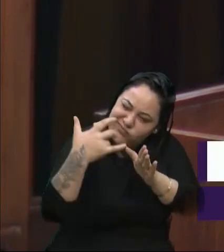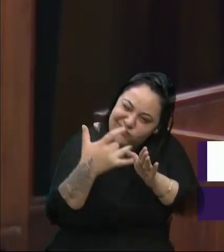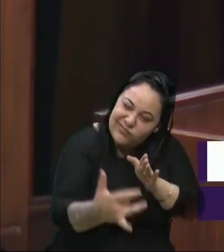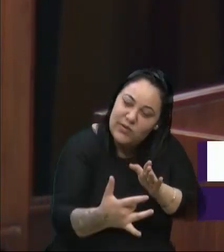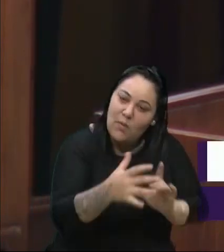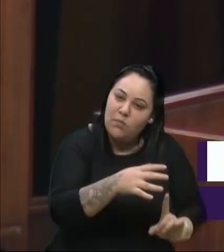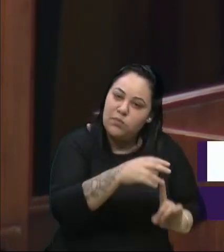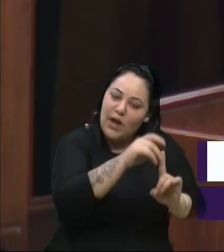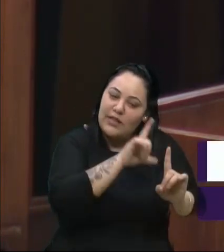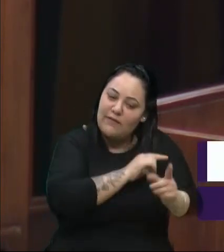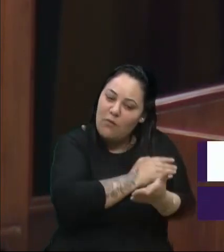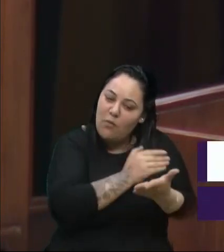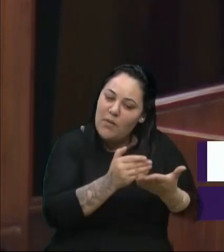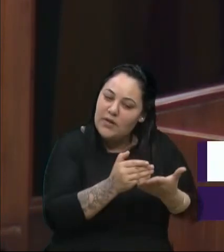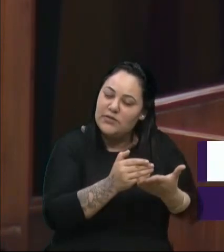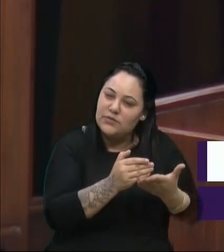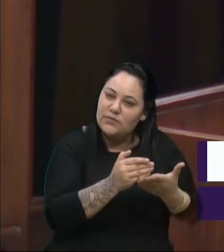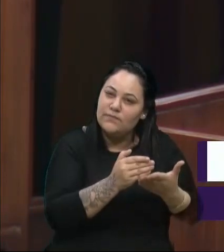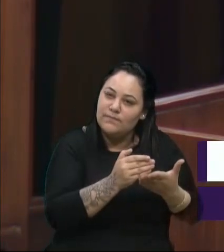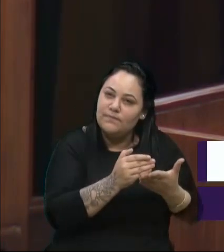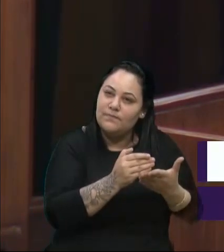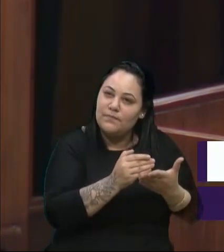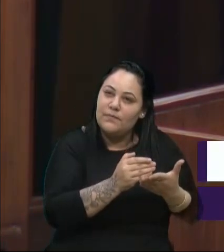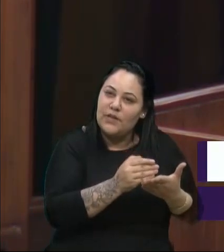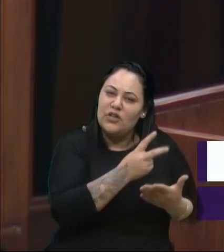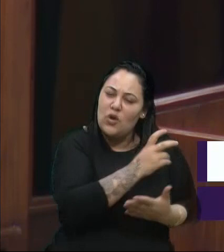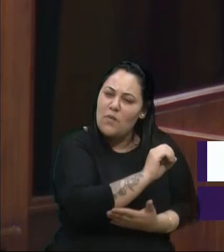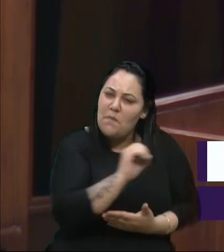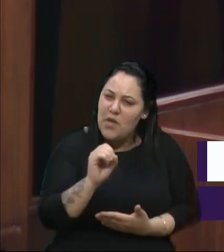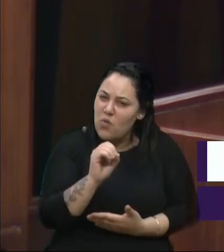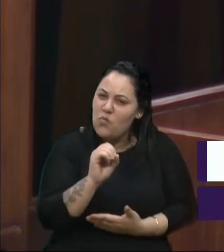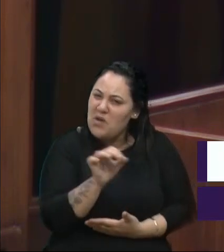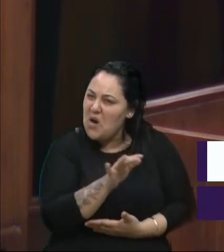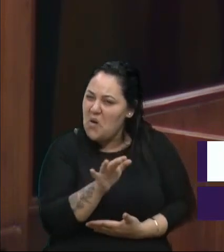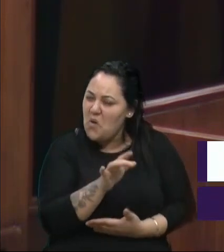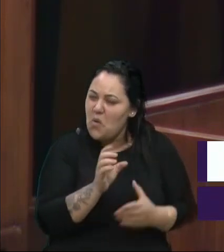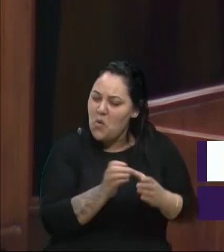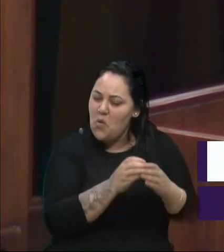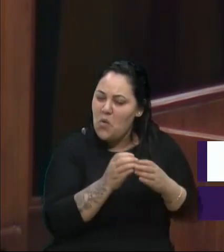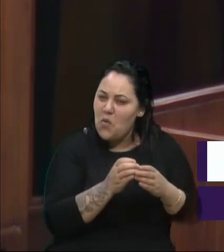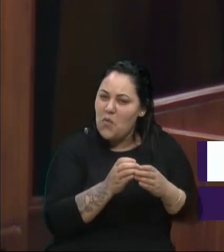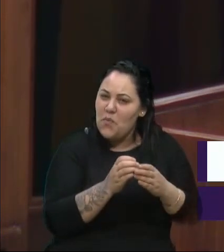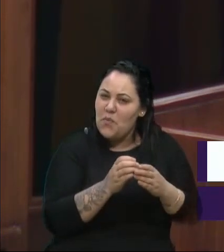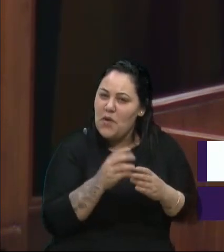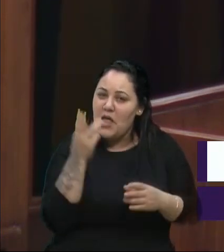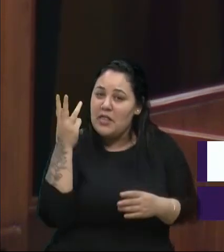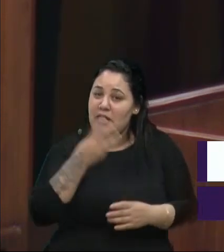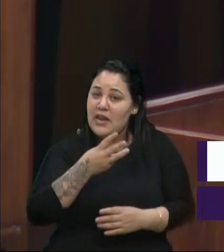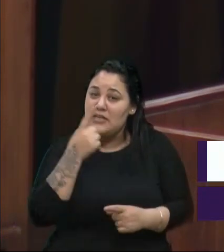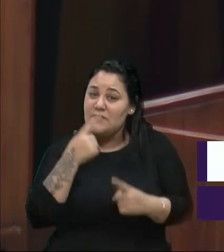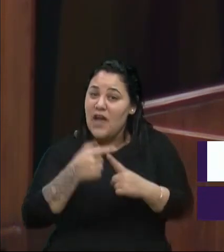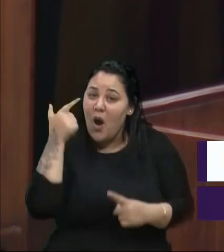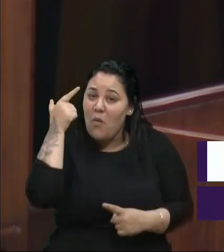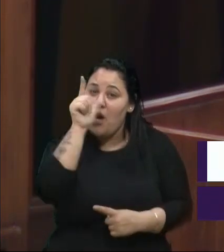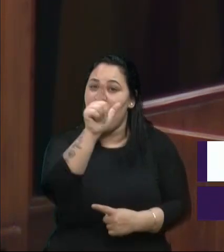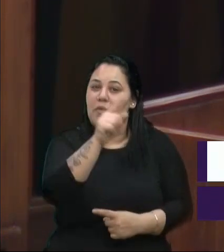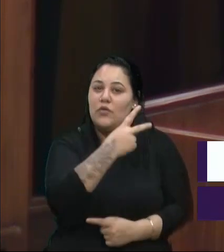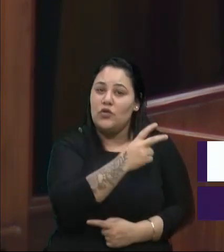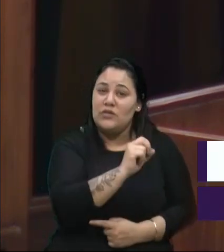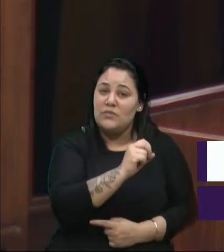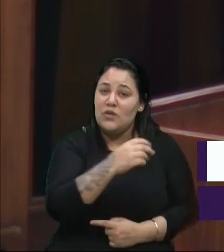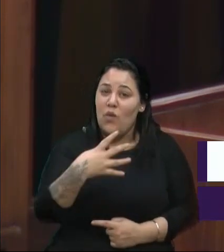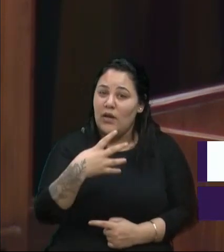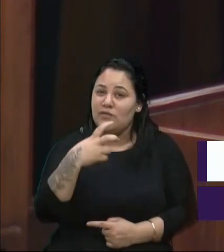início no início da década de 2000, quando o time foi tricampeão gaúcho, 2004, 5 e